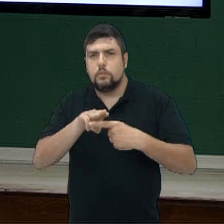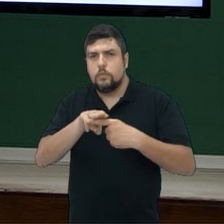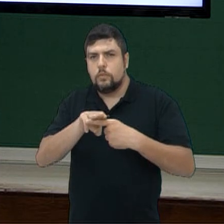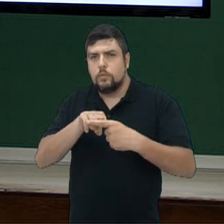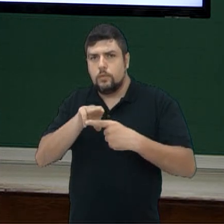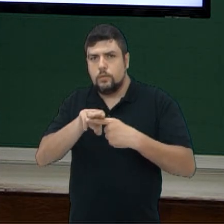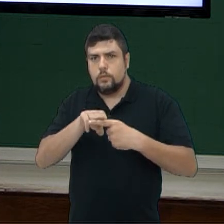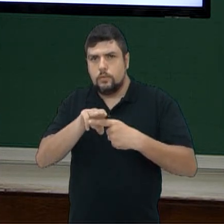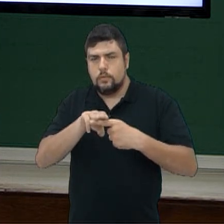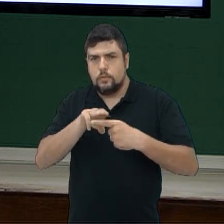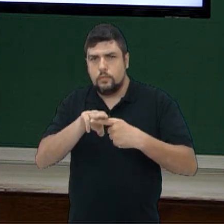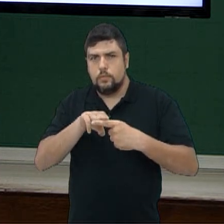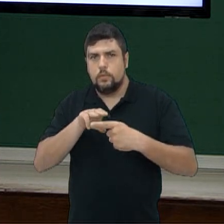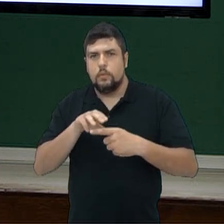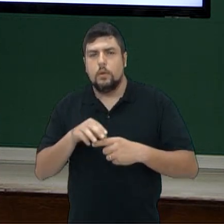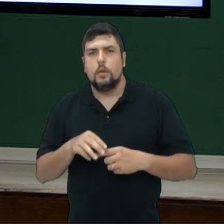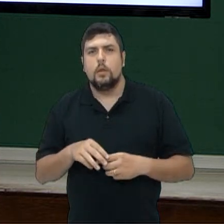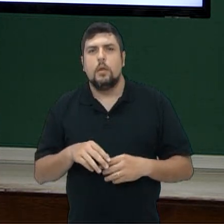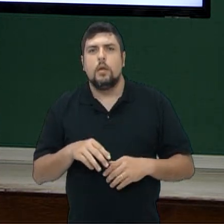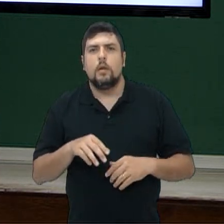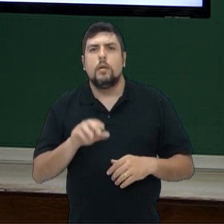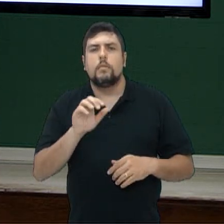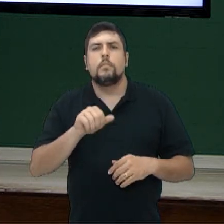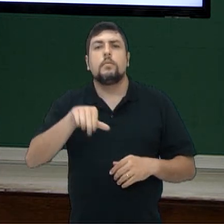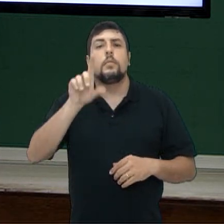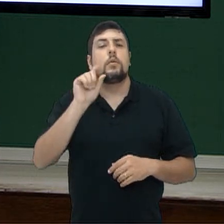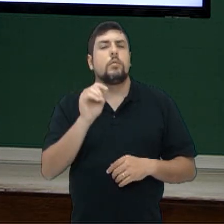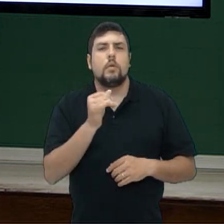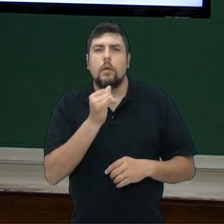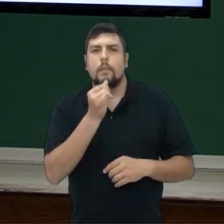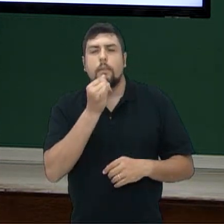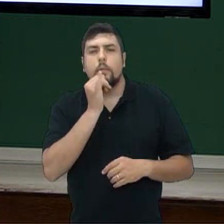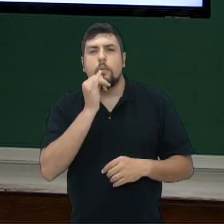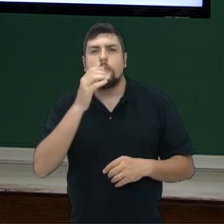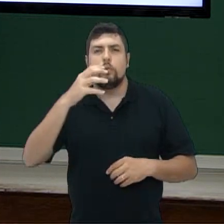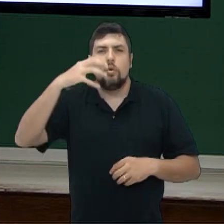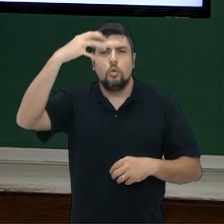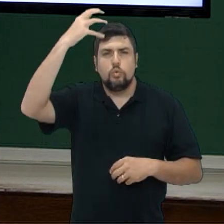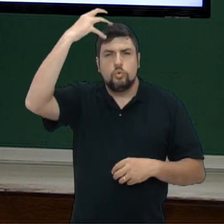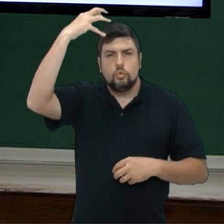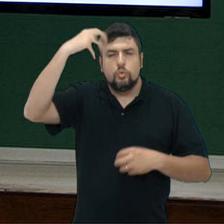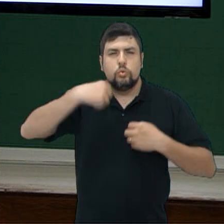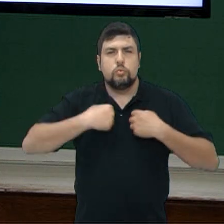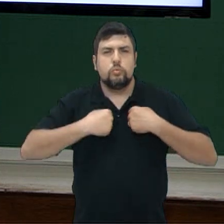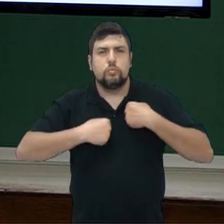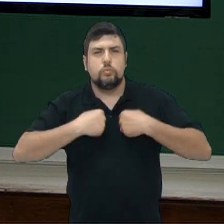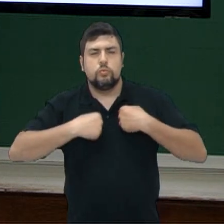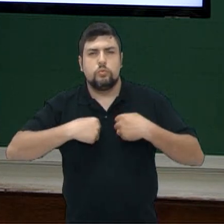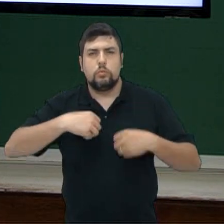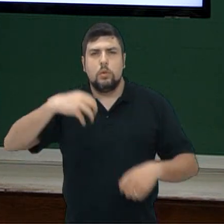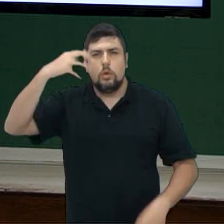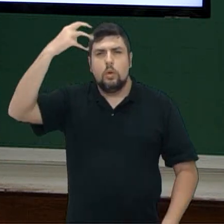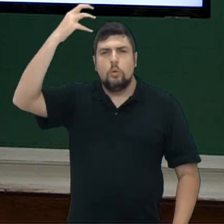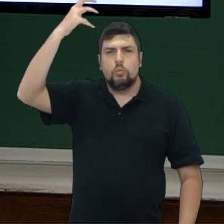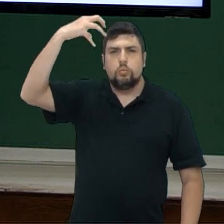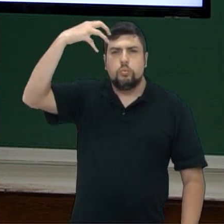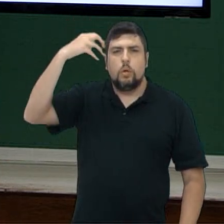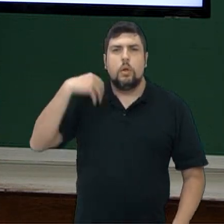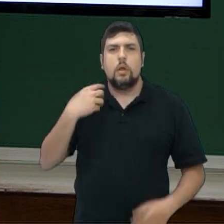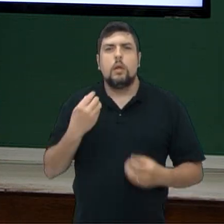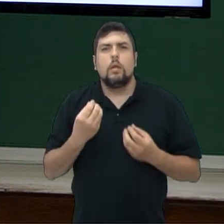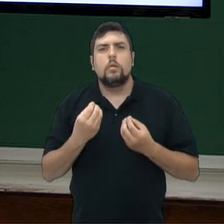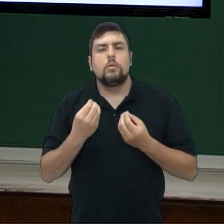aqui dele. A mais conhecida deles é o próprio chuveiro, lá, né, as resistências elétricas, né, do chuveiro. Ele é usado